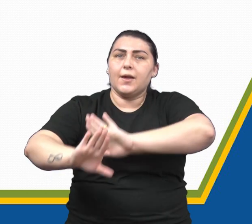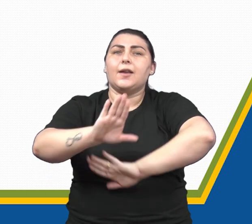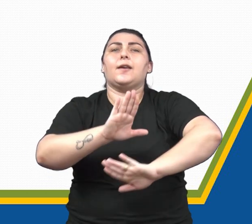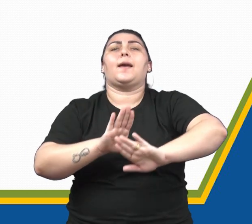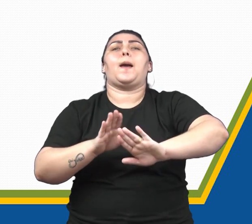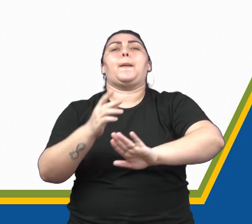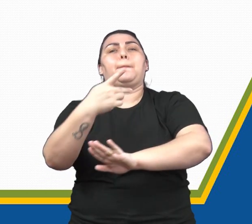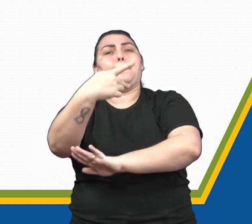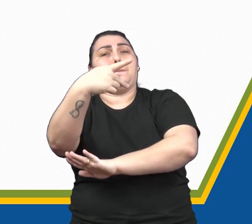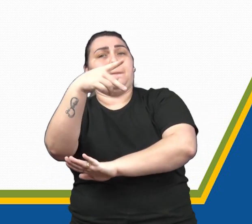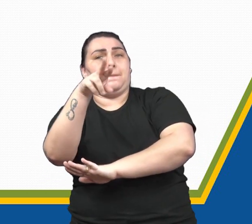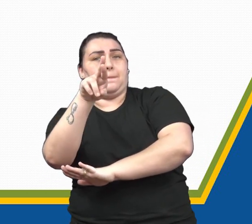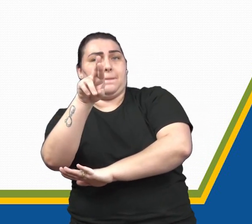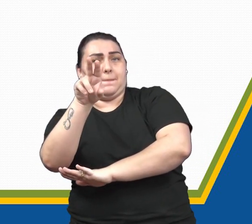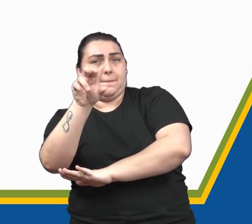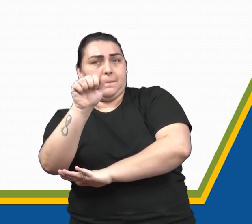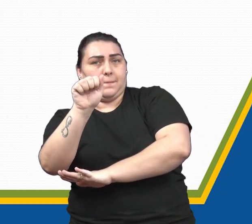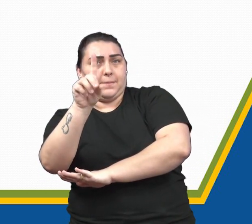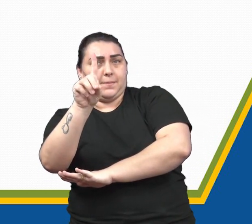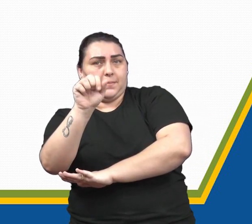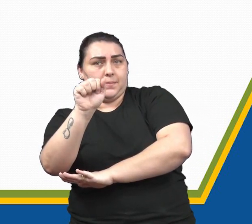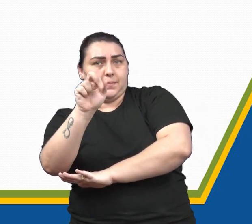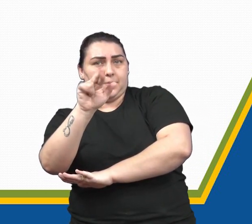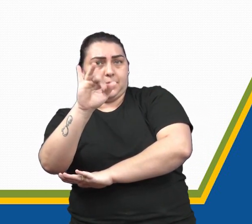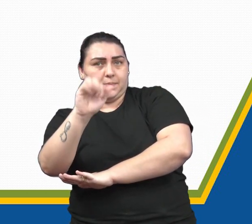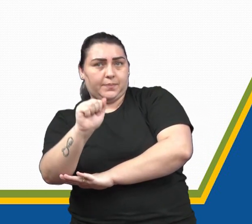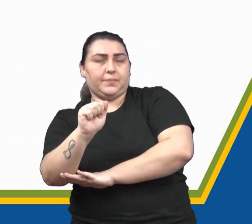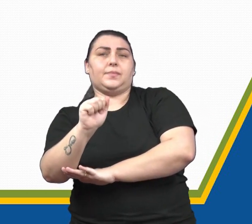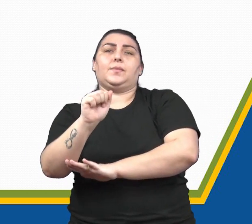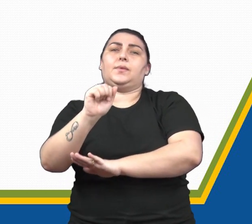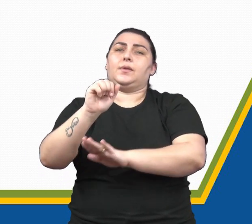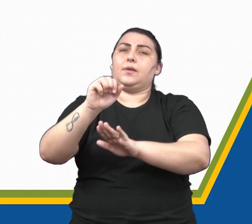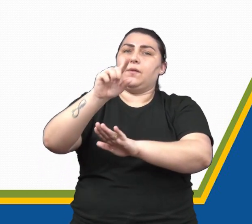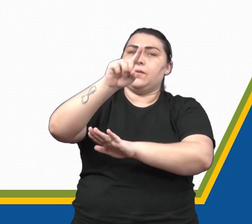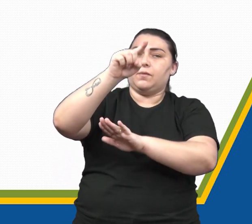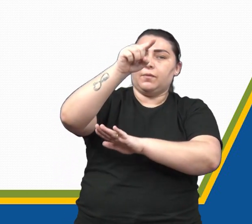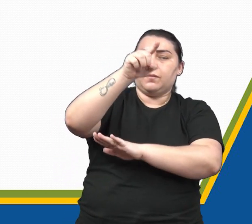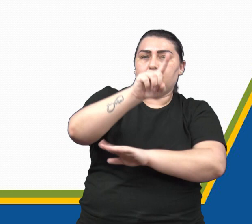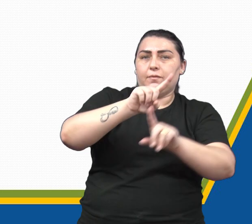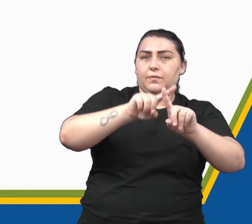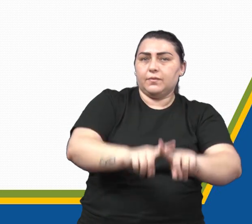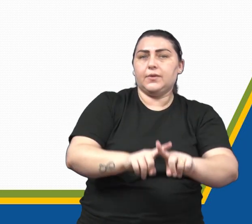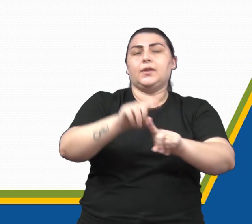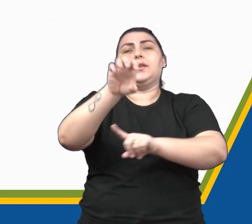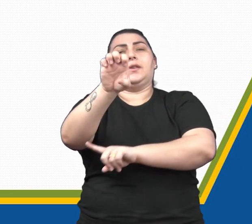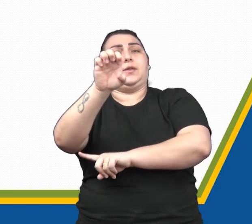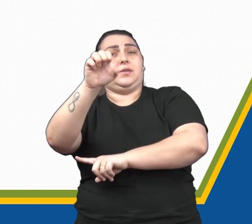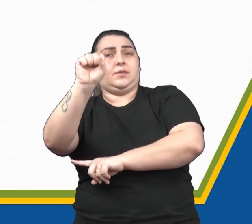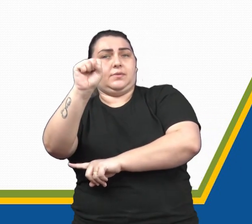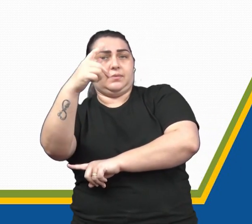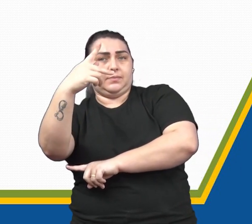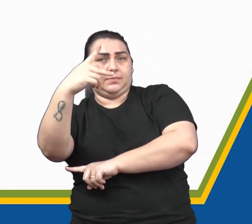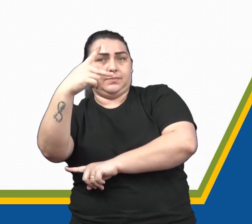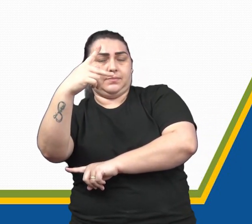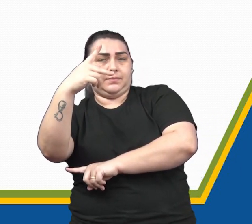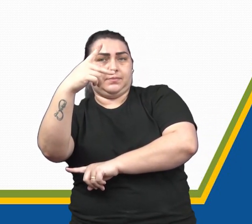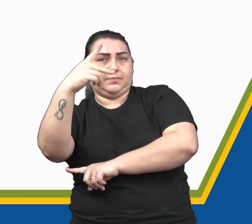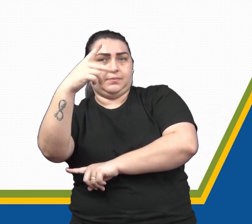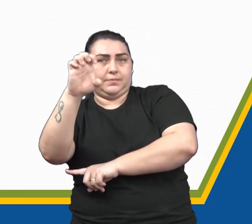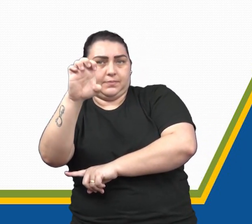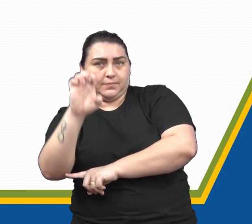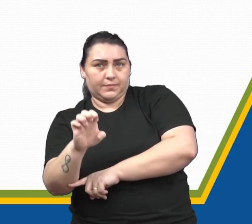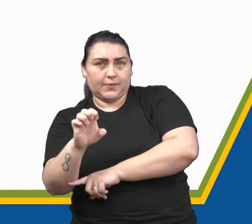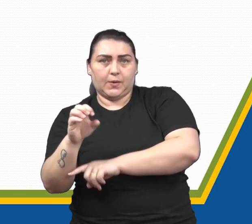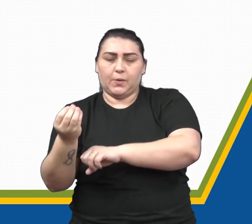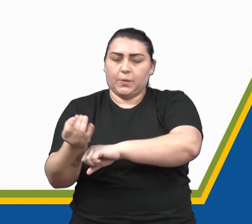estepe. Já já eu digo a diferença. As pradarias são campos onde tem uma vegetação herbácea. O solo, pessoal, ele é